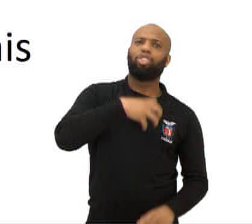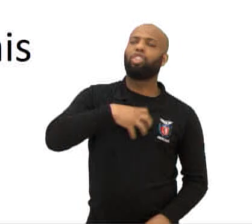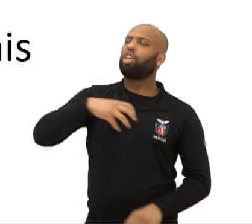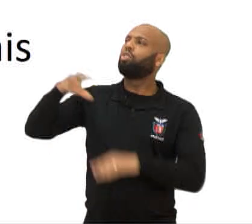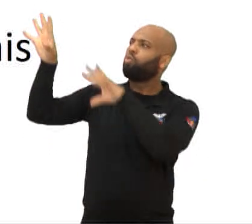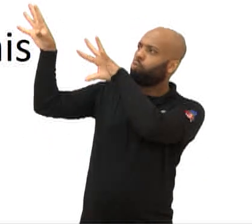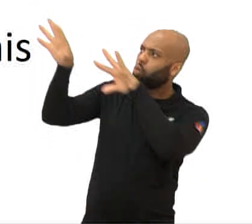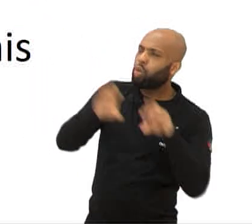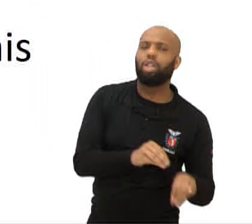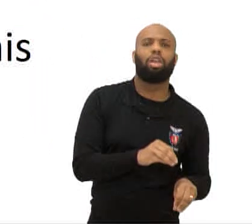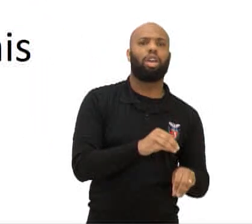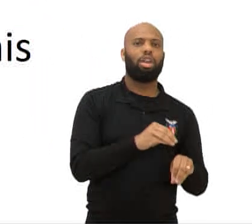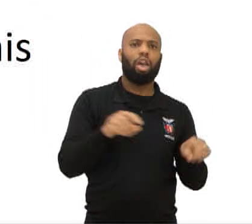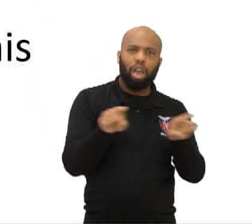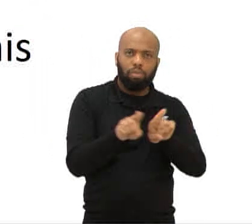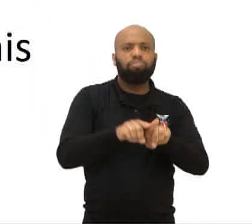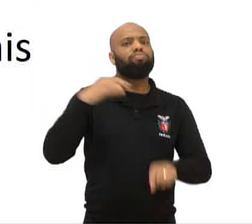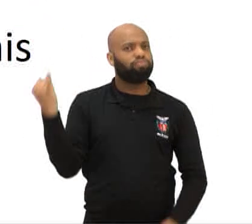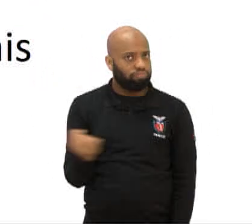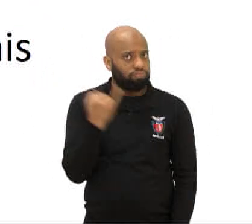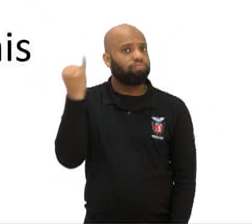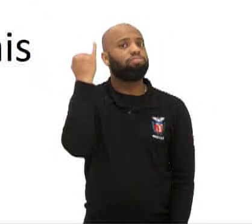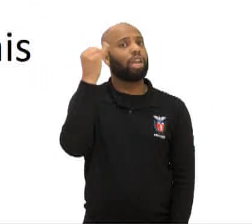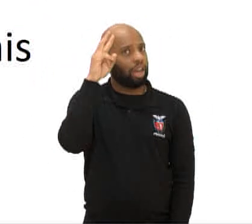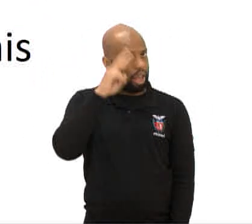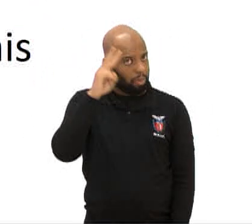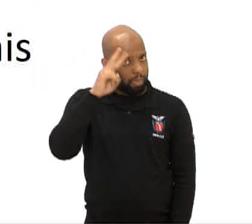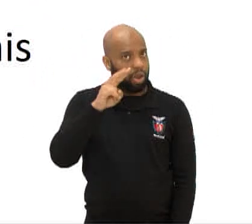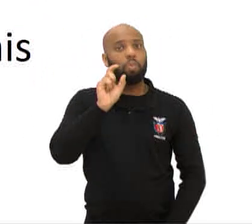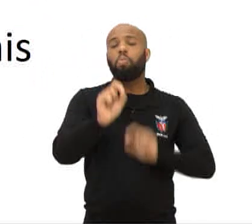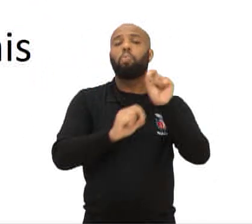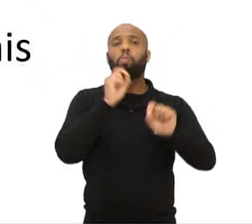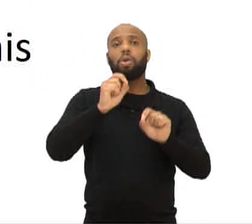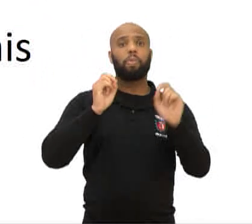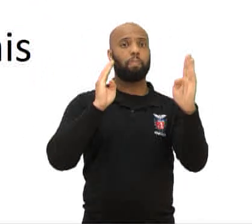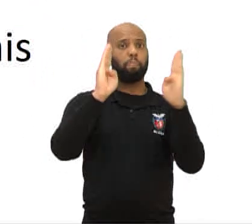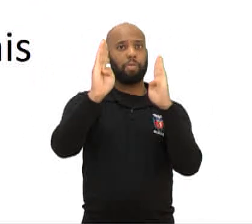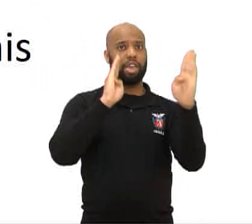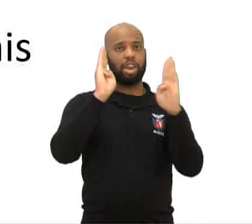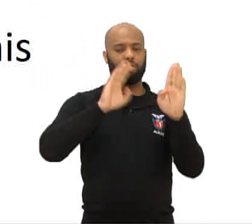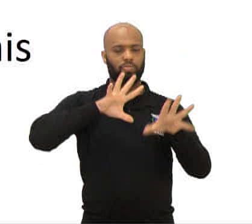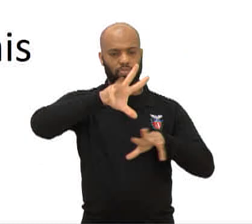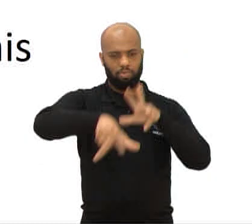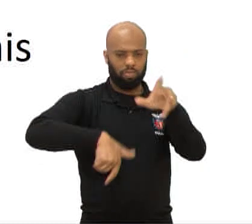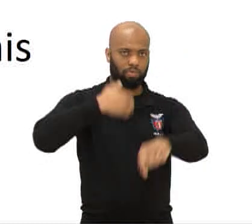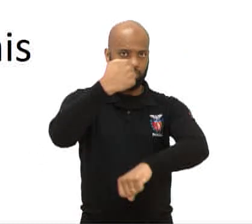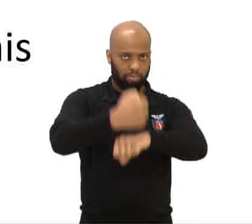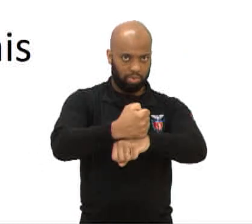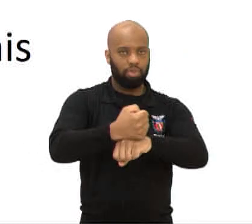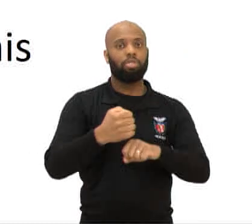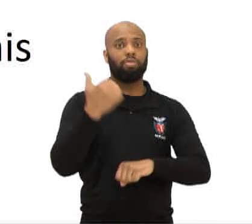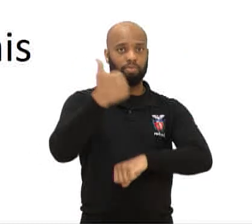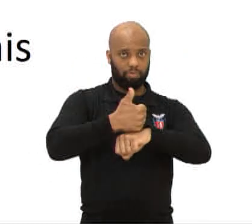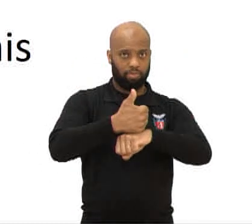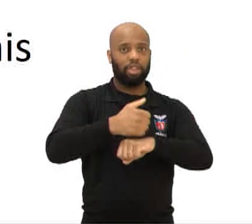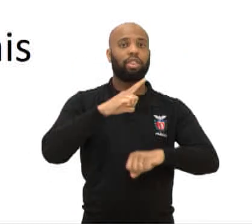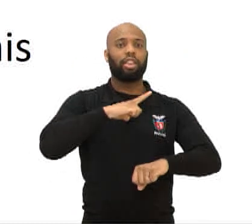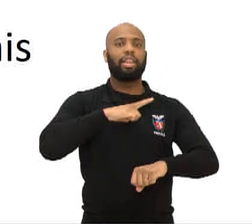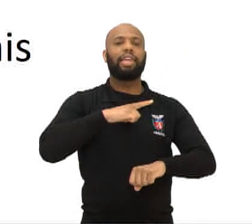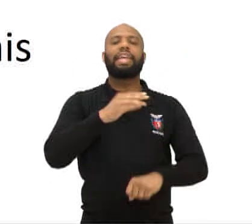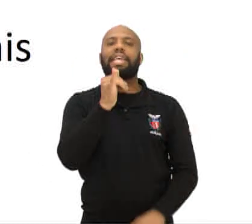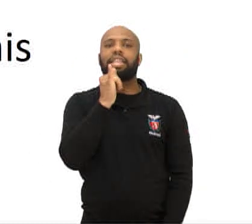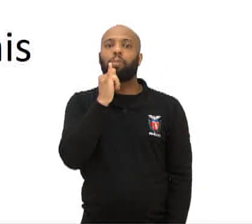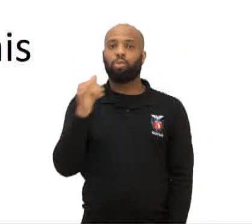migratórios, né, que são importantes de pensar nessa ideia ali do período de colonização. Então, nós temos lá, desde a chegada